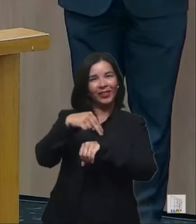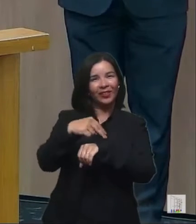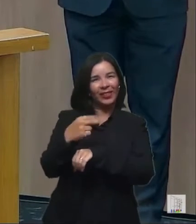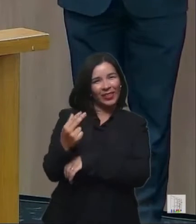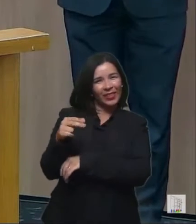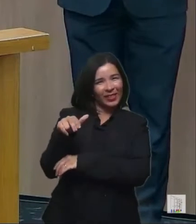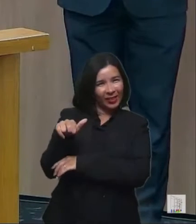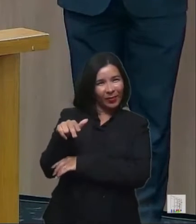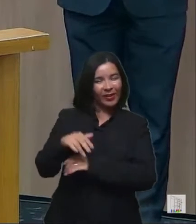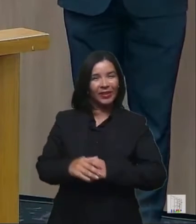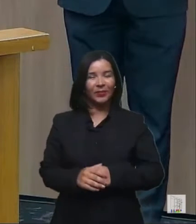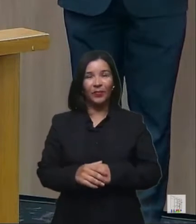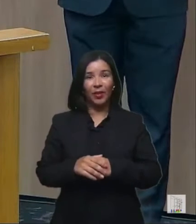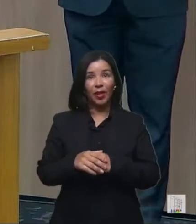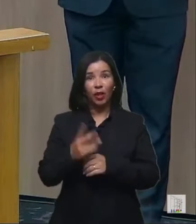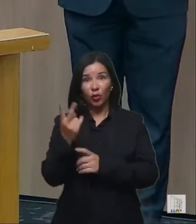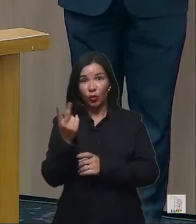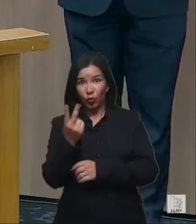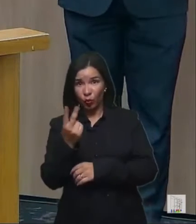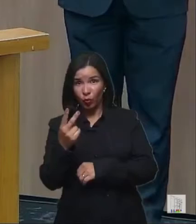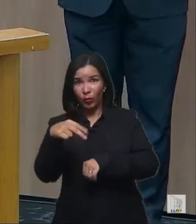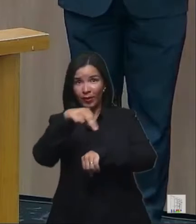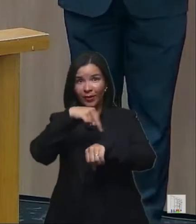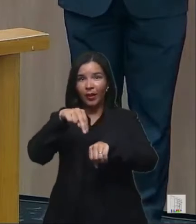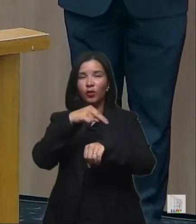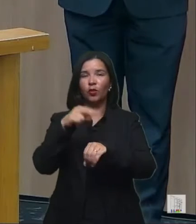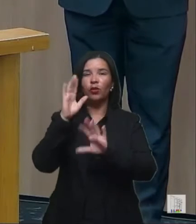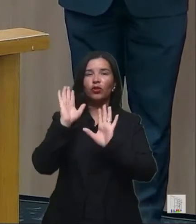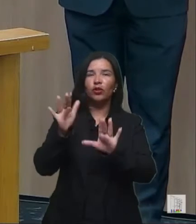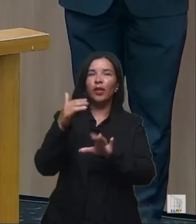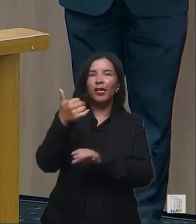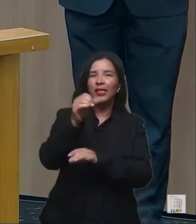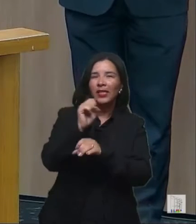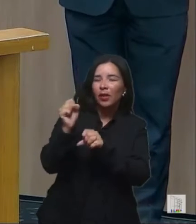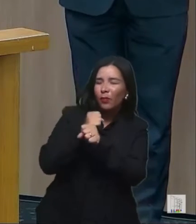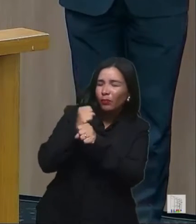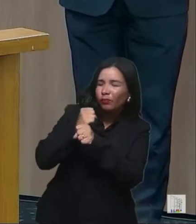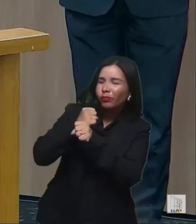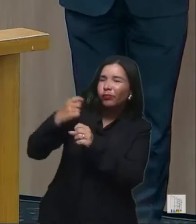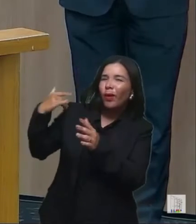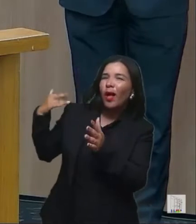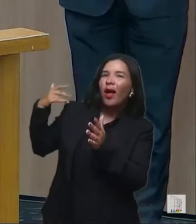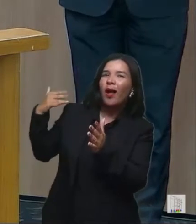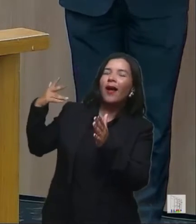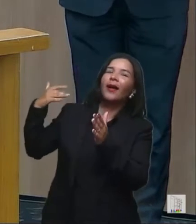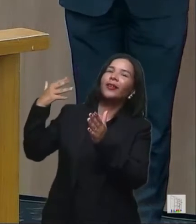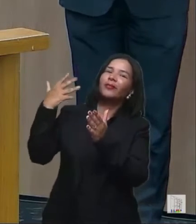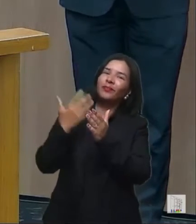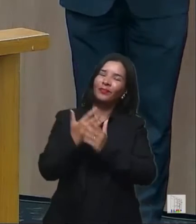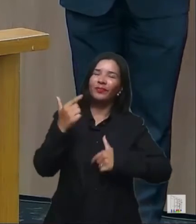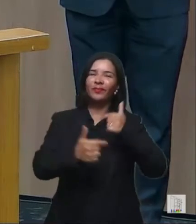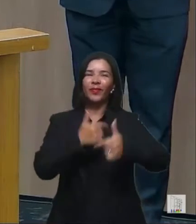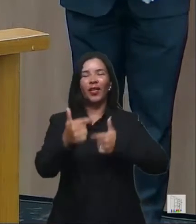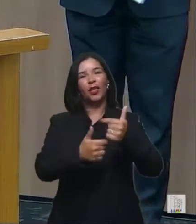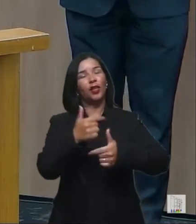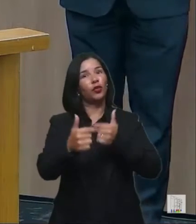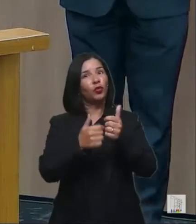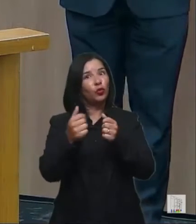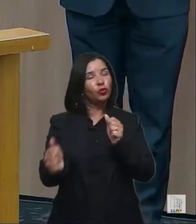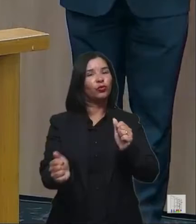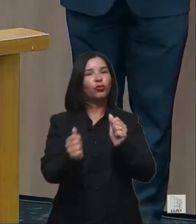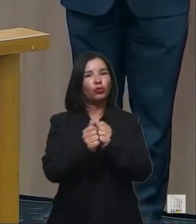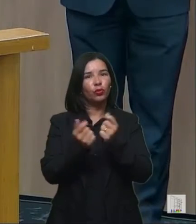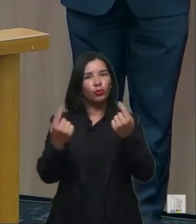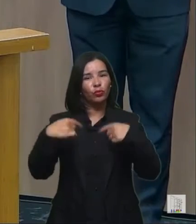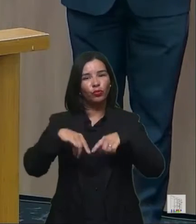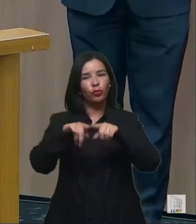duas nações que há séculos vêm colaborando intimamente nos mais distintos campos,